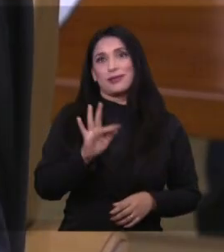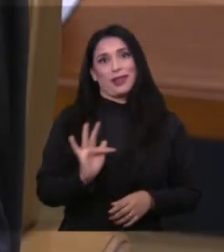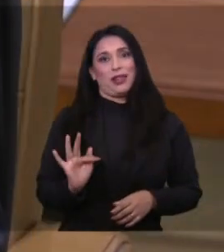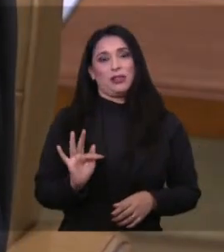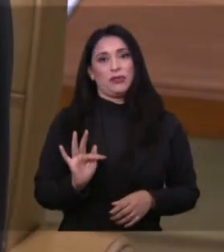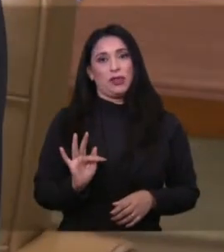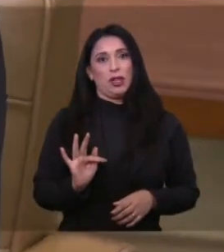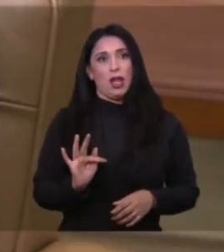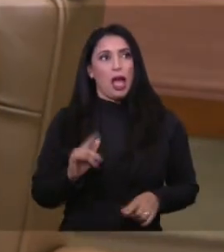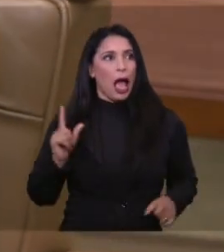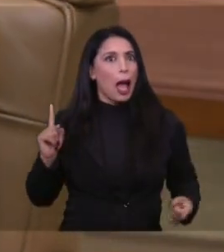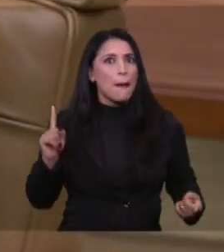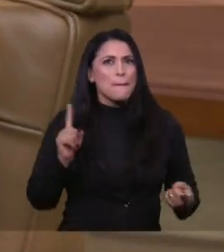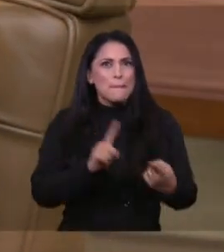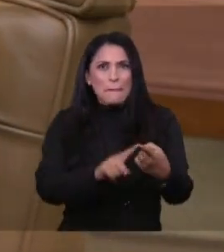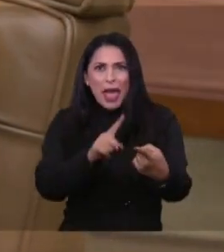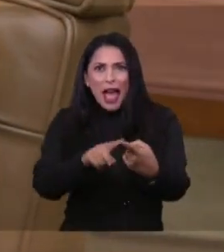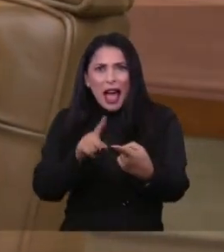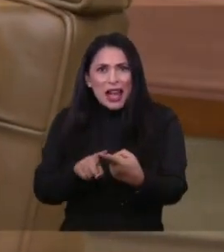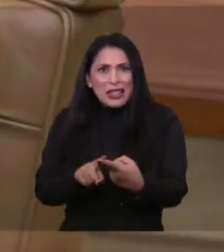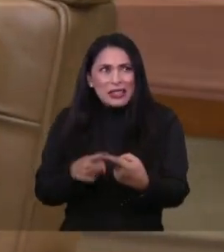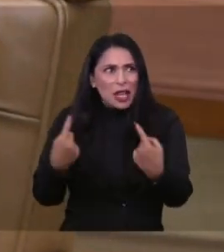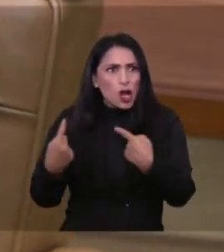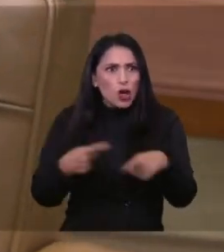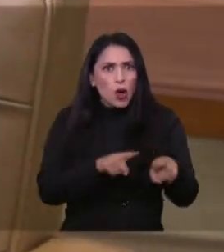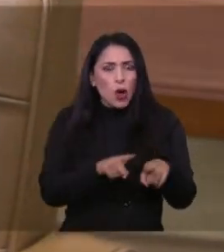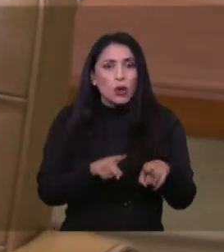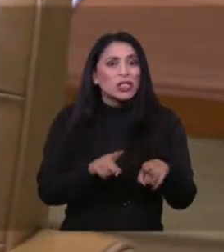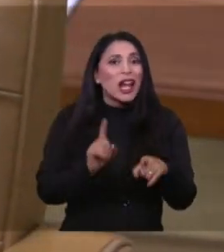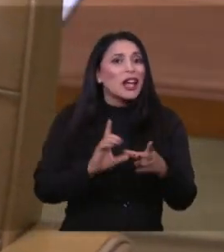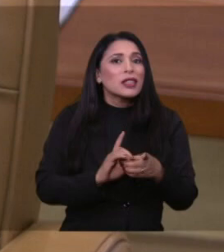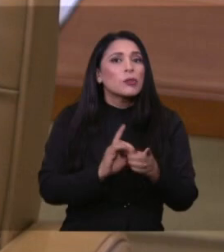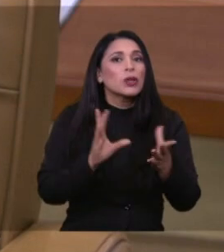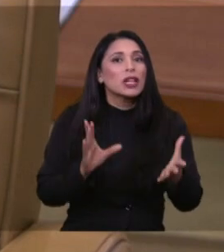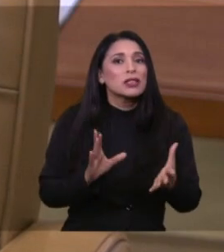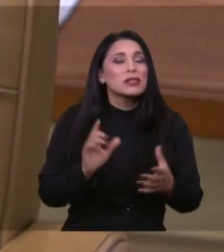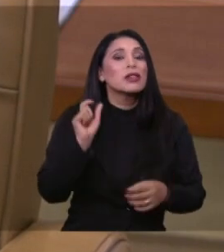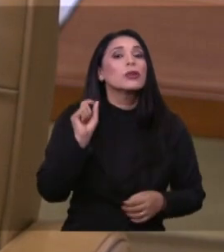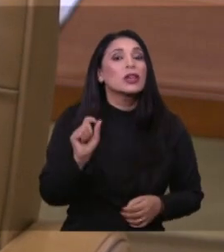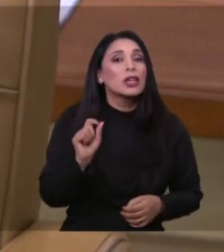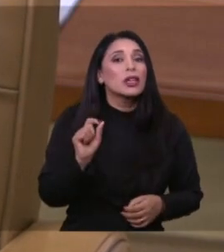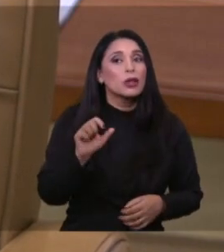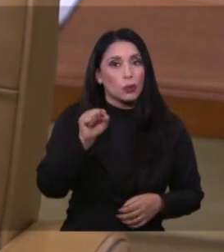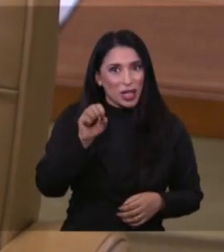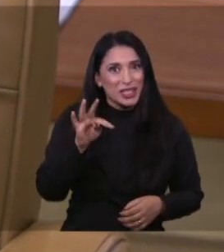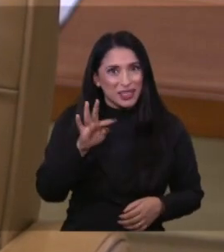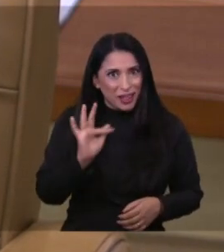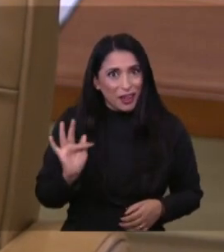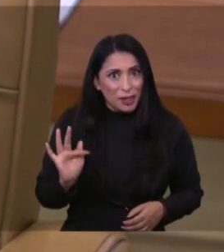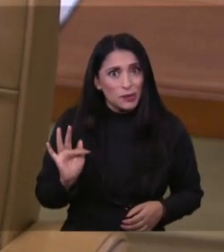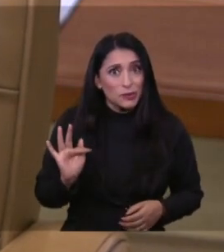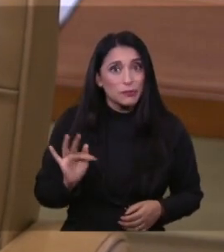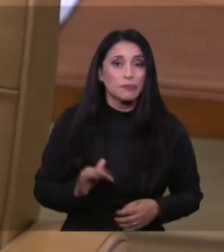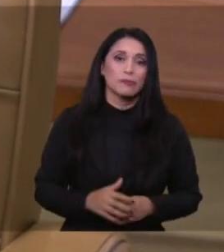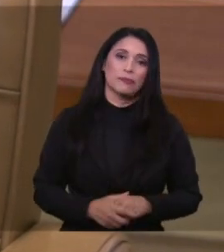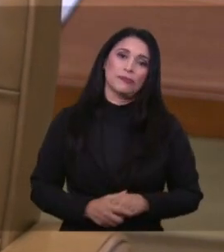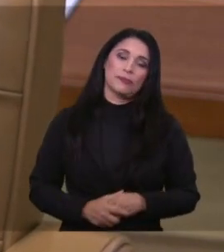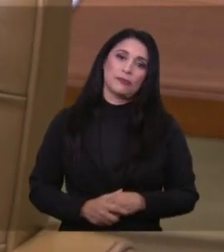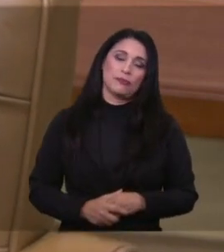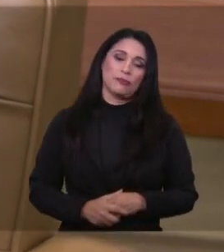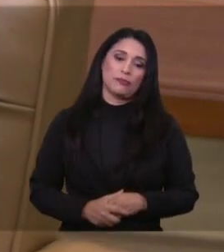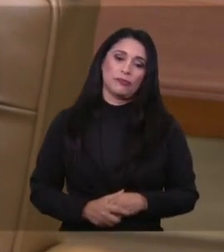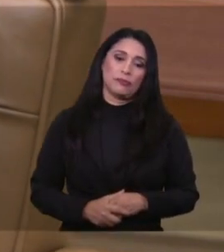E a grande ameaça à democracia é o Supremo Tribunal Federal. Não